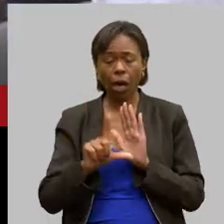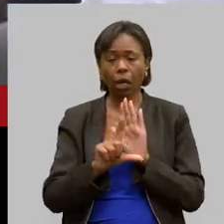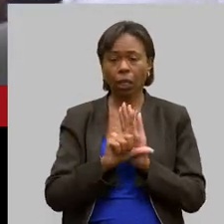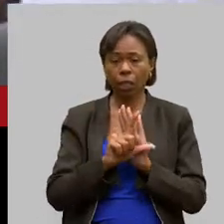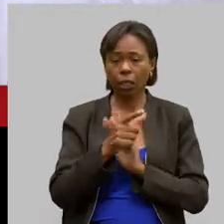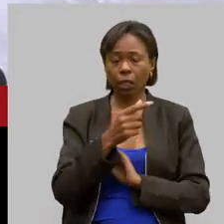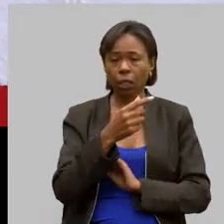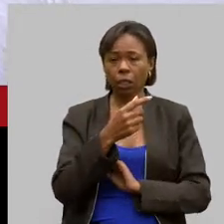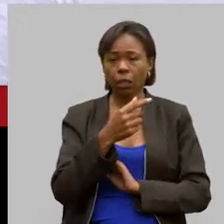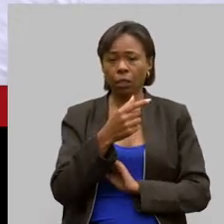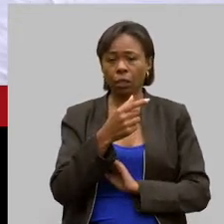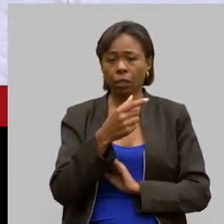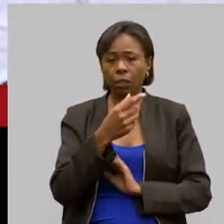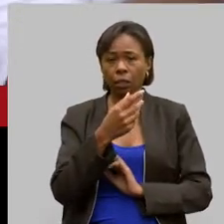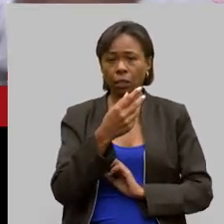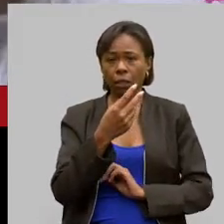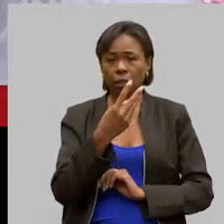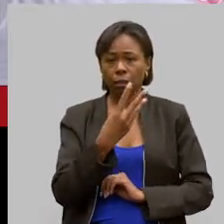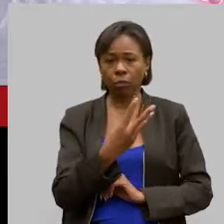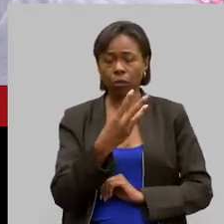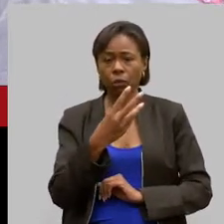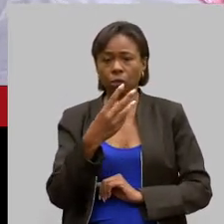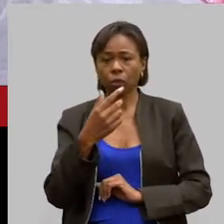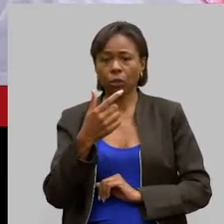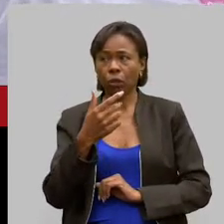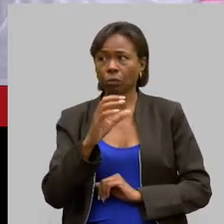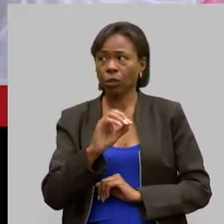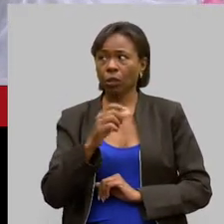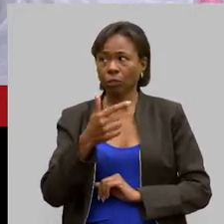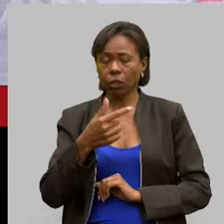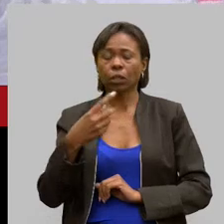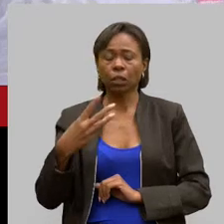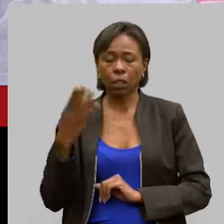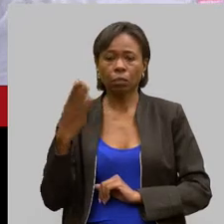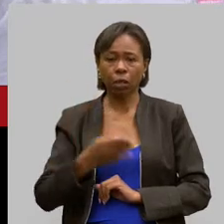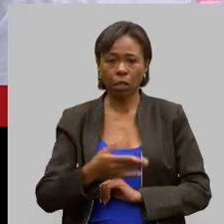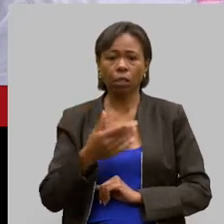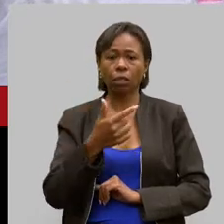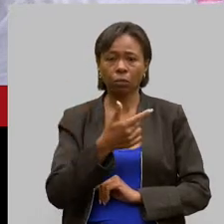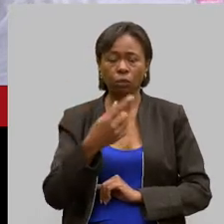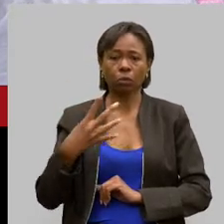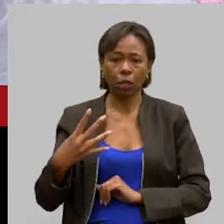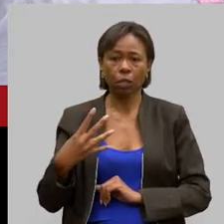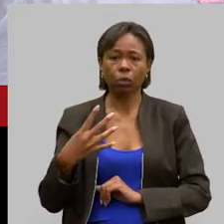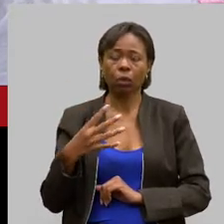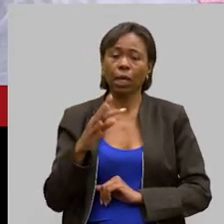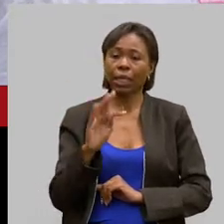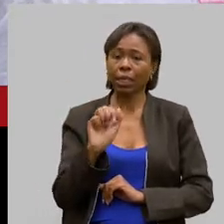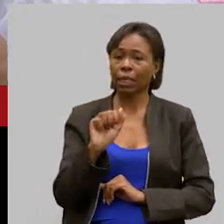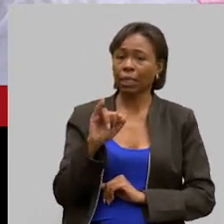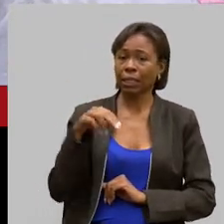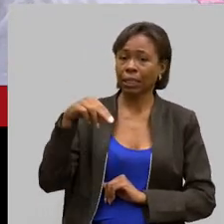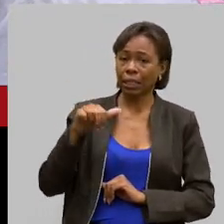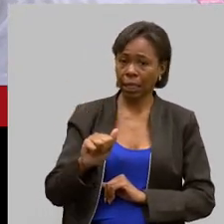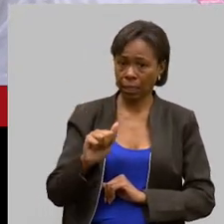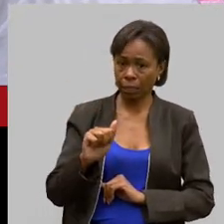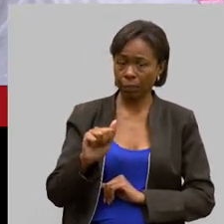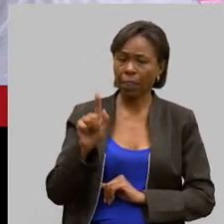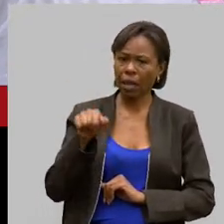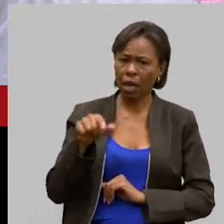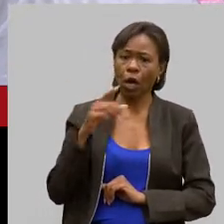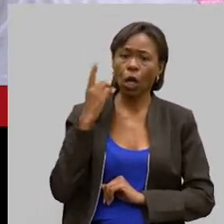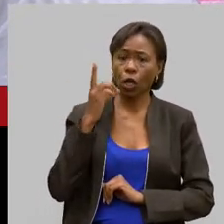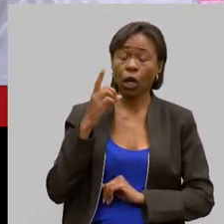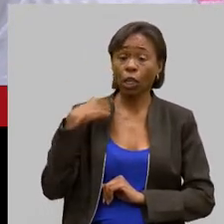32624 que foi intitulada lei tainar Andrade que é uma advogada mãe atípica